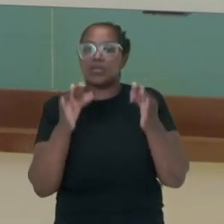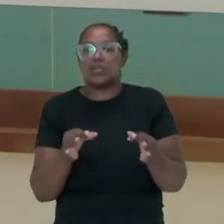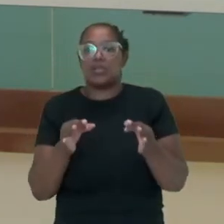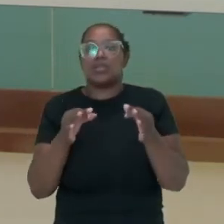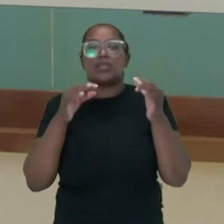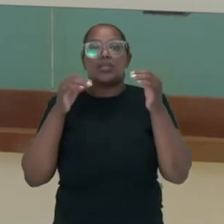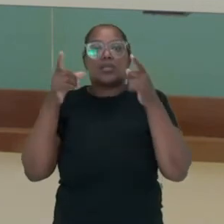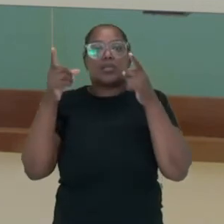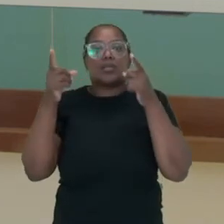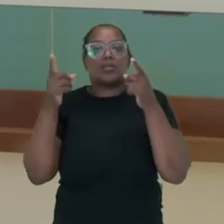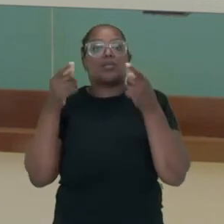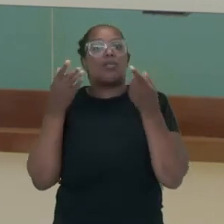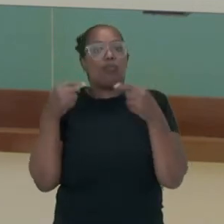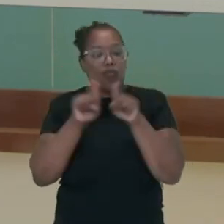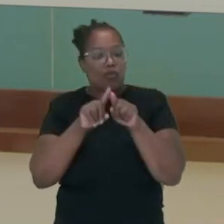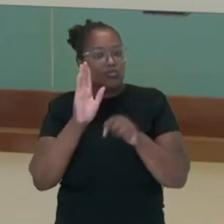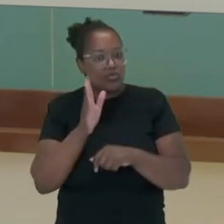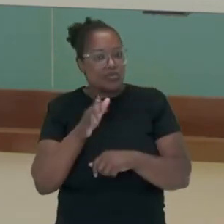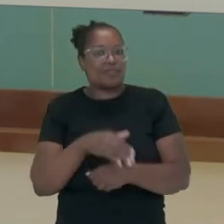Guerra Fria? Volto já já.